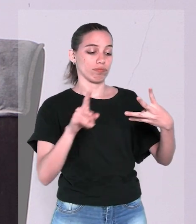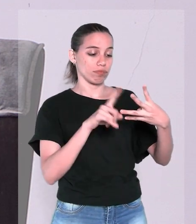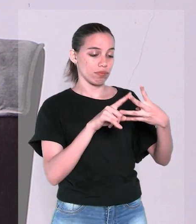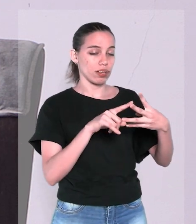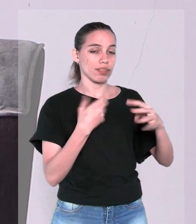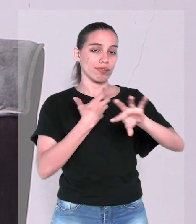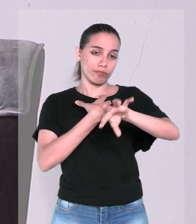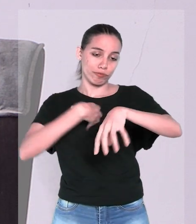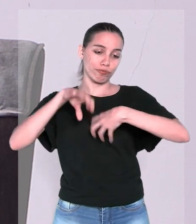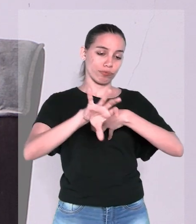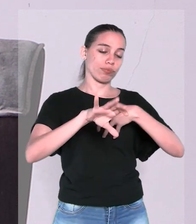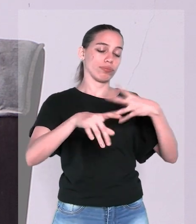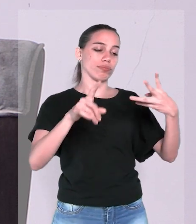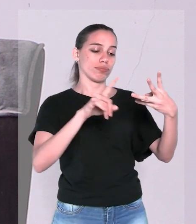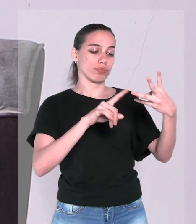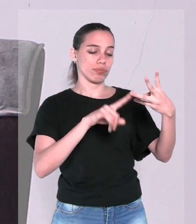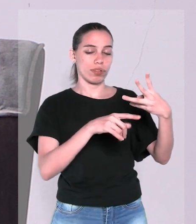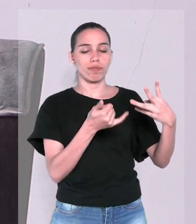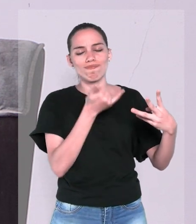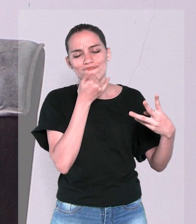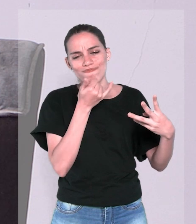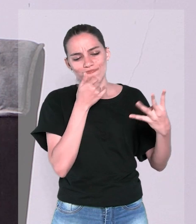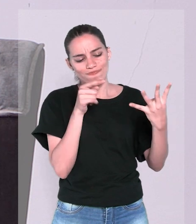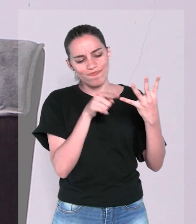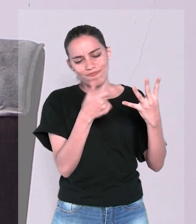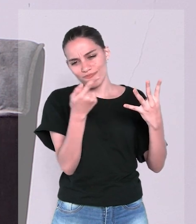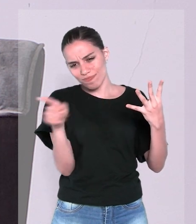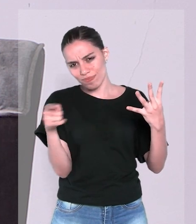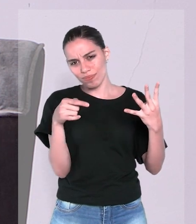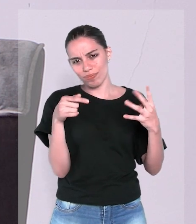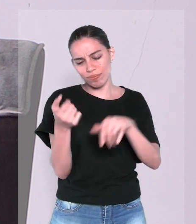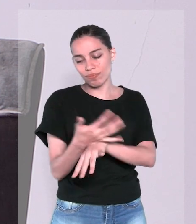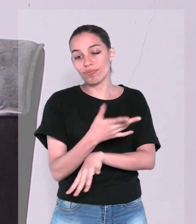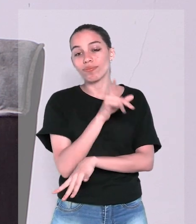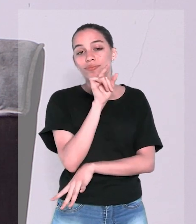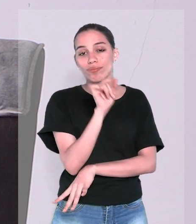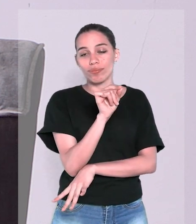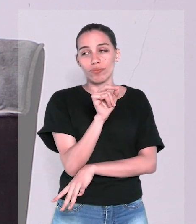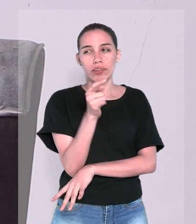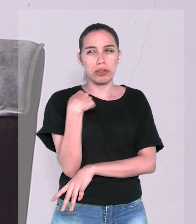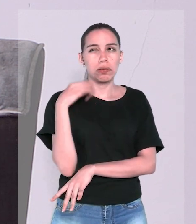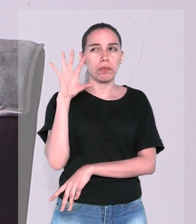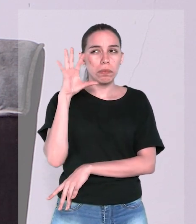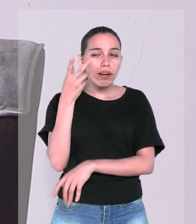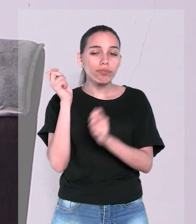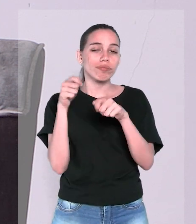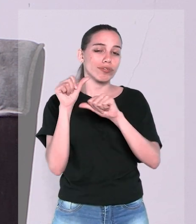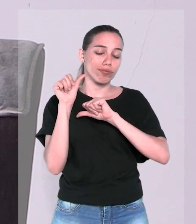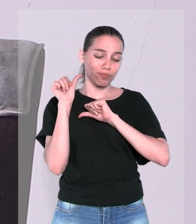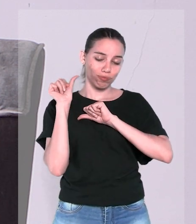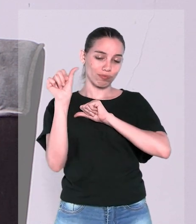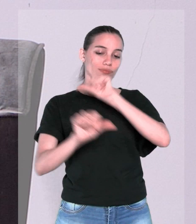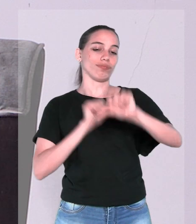não quer atender, você não quer falar. Aí você diz, não estou em casa não, não estou em casa não. E a criança está vendo você ali. Dizer, isso é